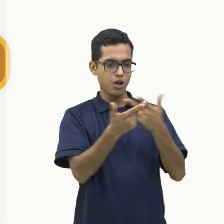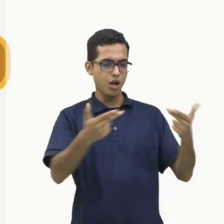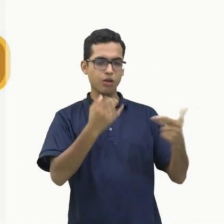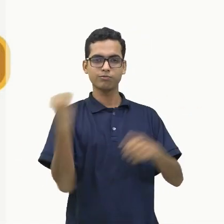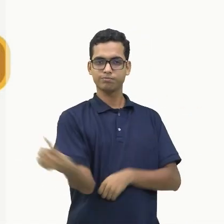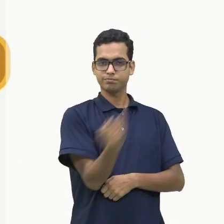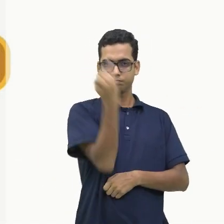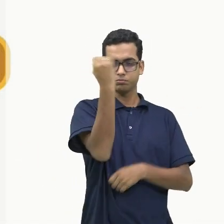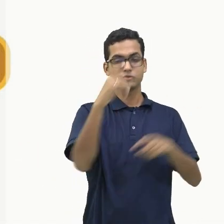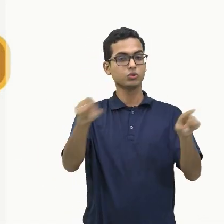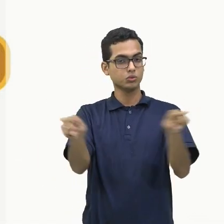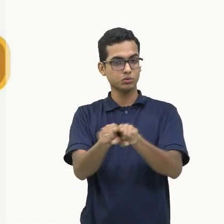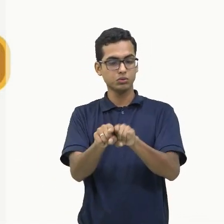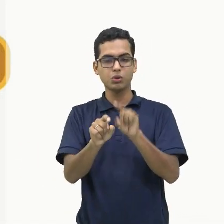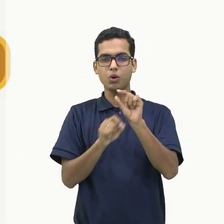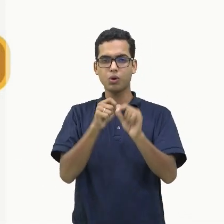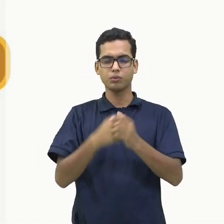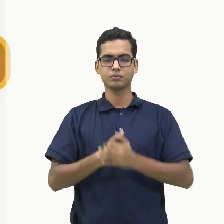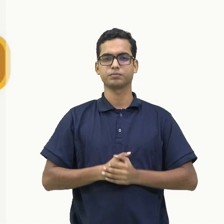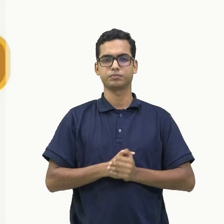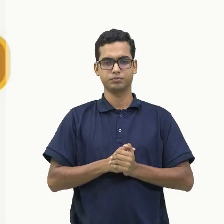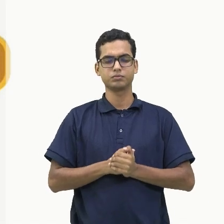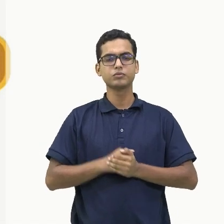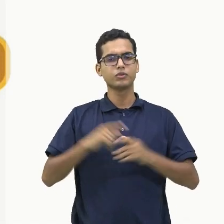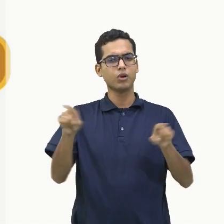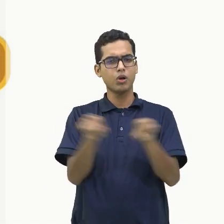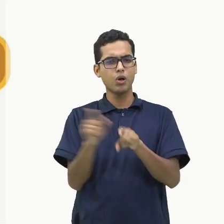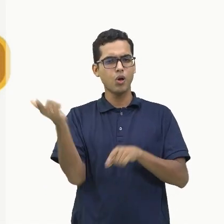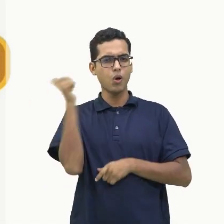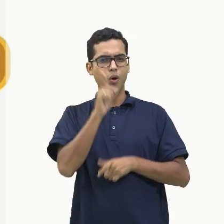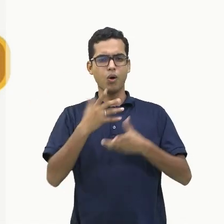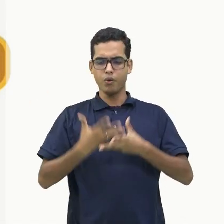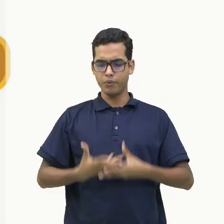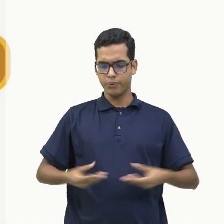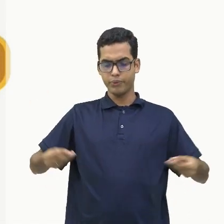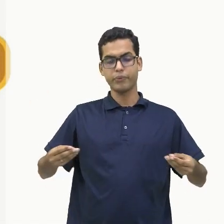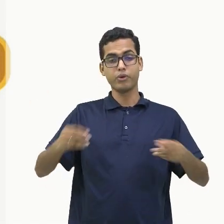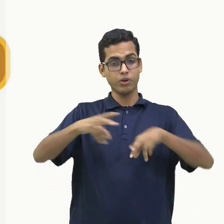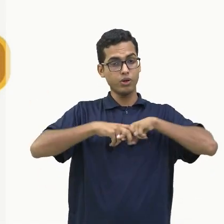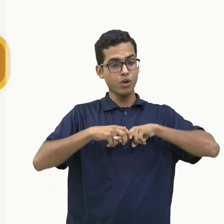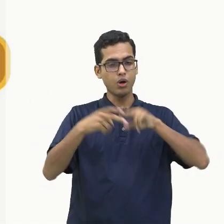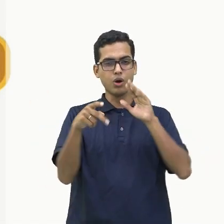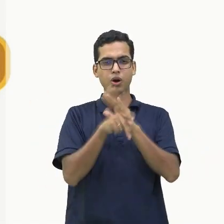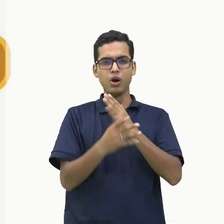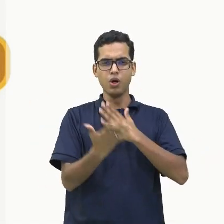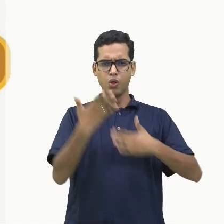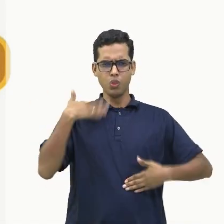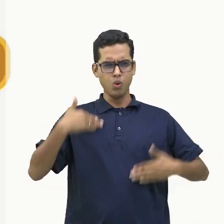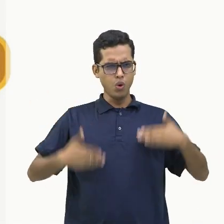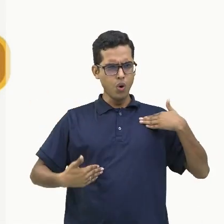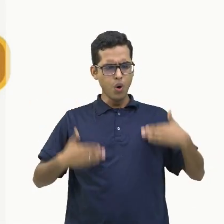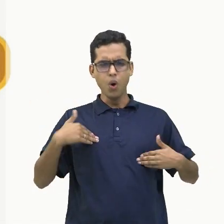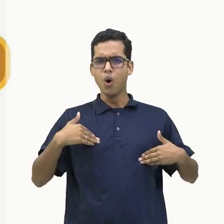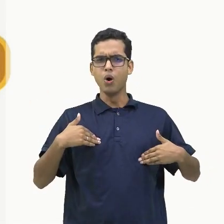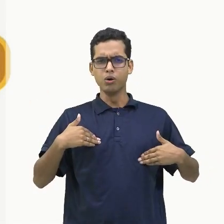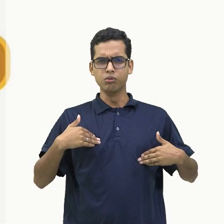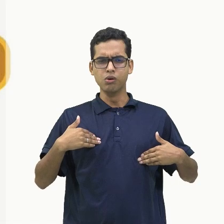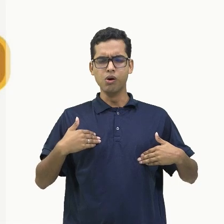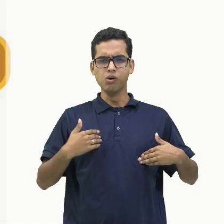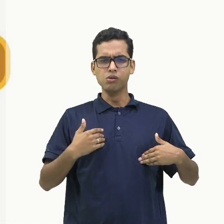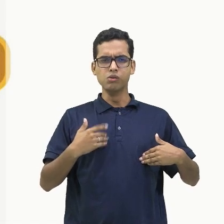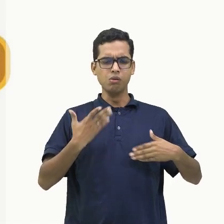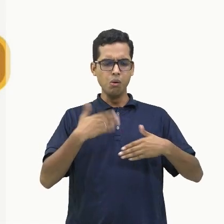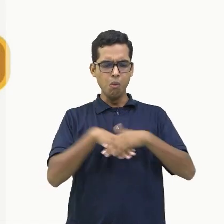tem uma parte disso que precisa ser eliminada, pois não pode se acumular no nosso corpo. E essas substâncias, a gente diz que elas